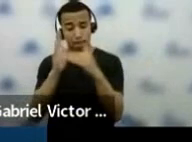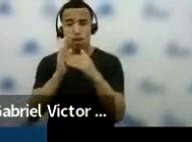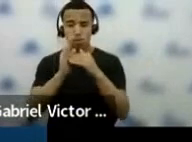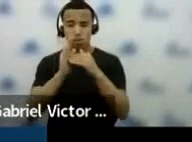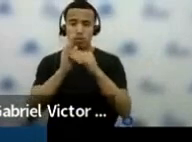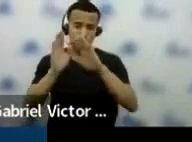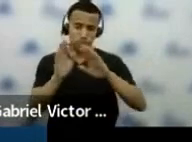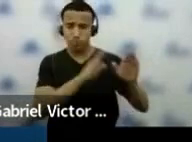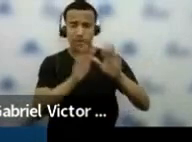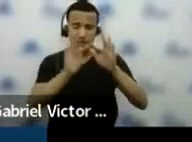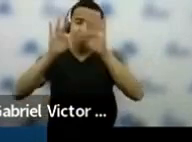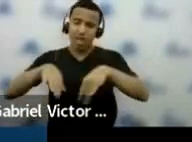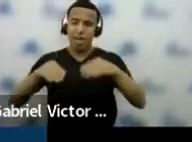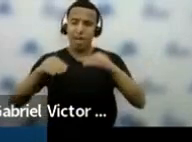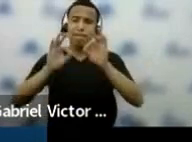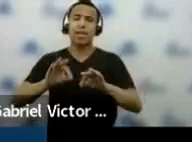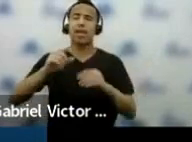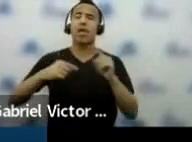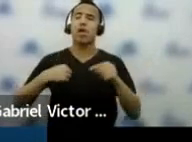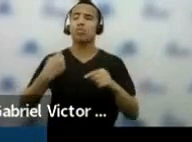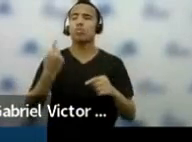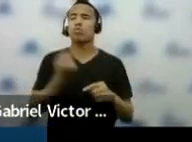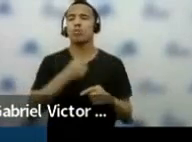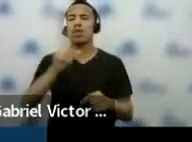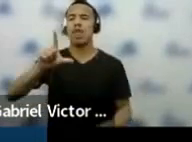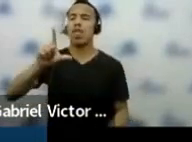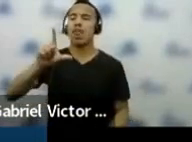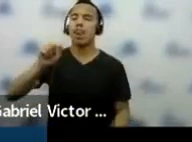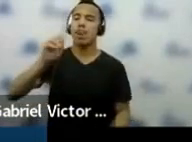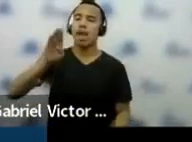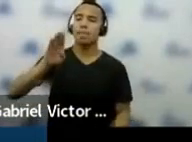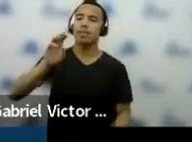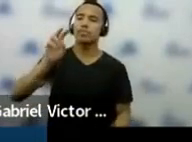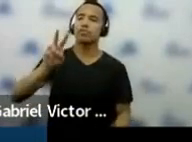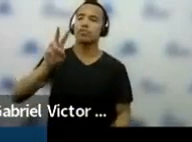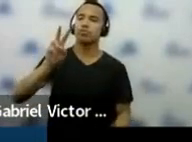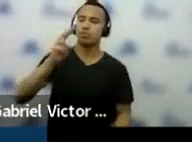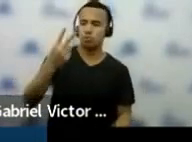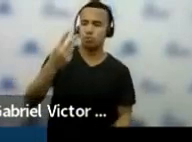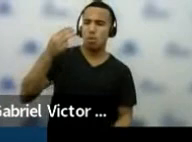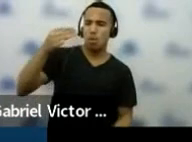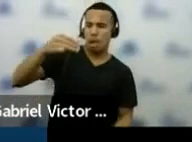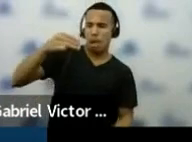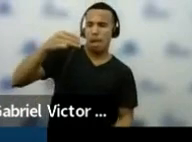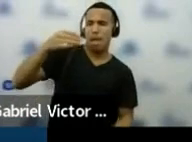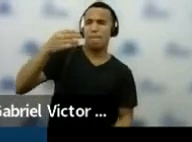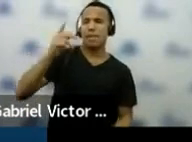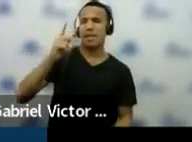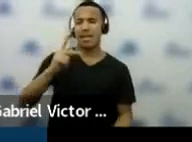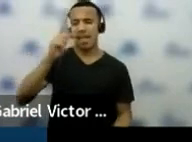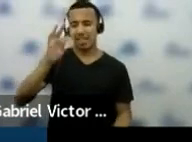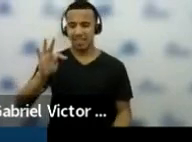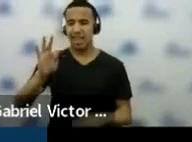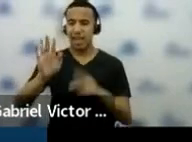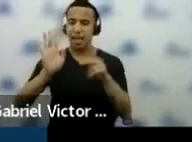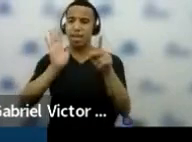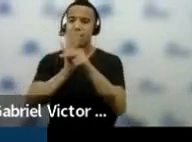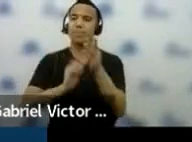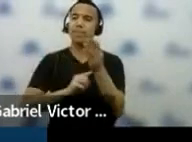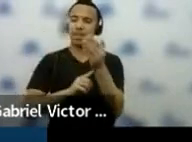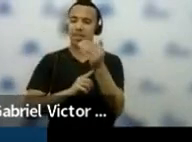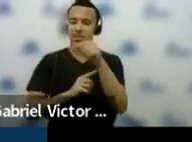agora de verdade, o nosso programa Lab to Market, que é um programa de apoio a startups Deep Tech. A